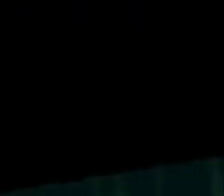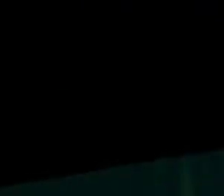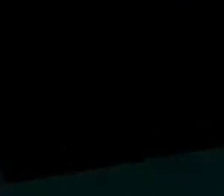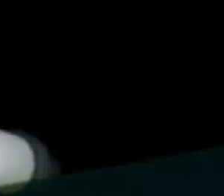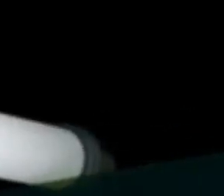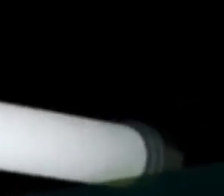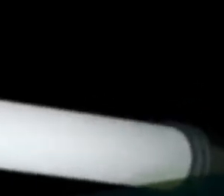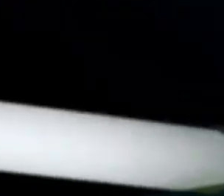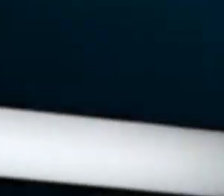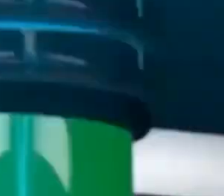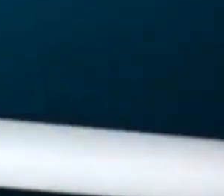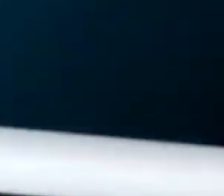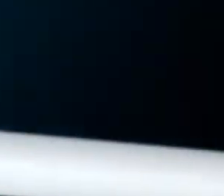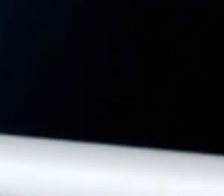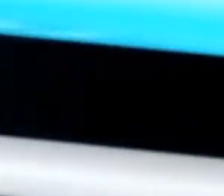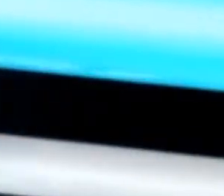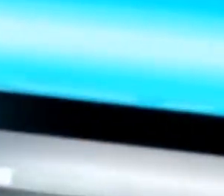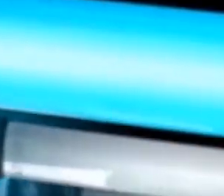E aí